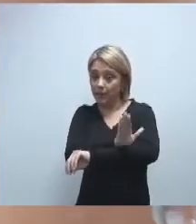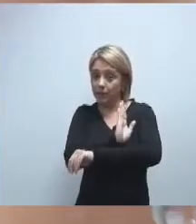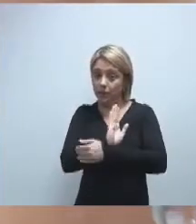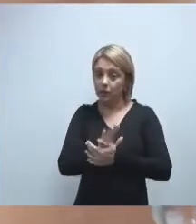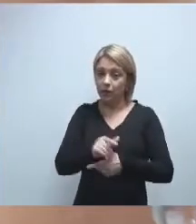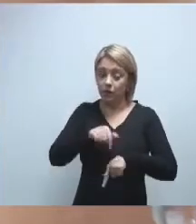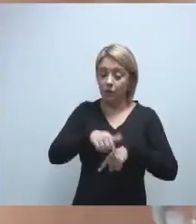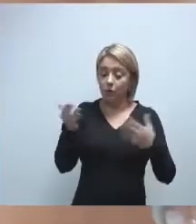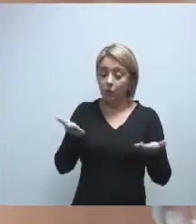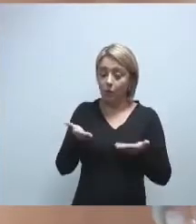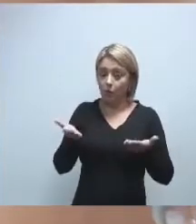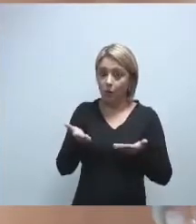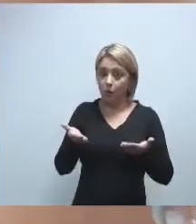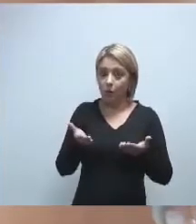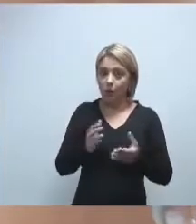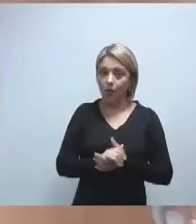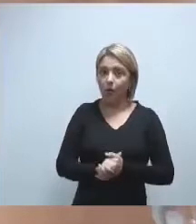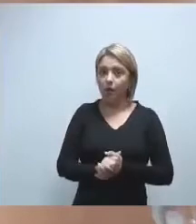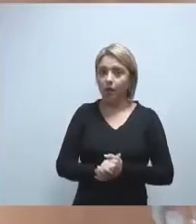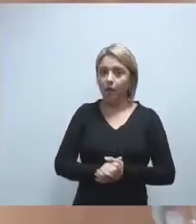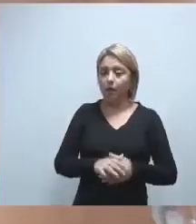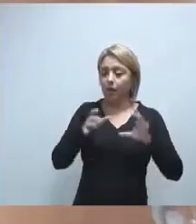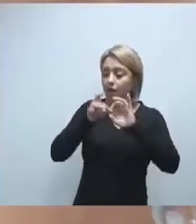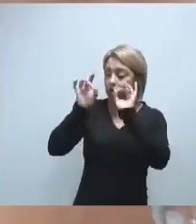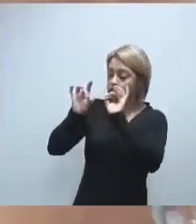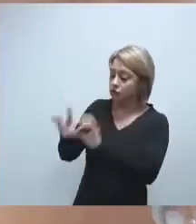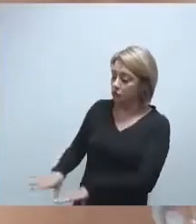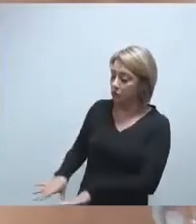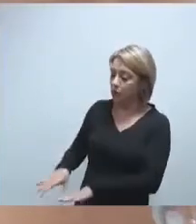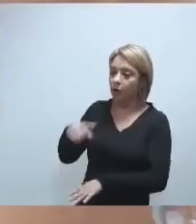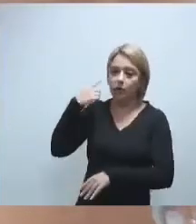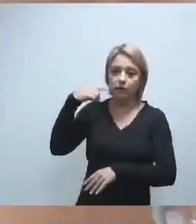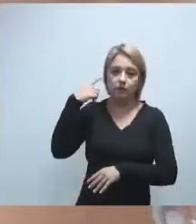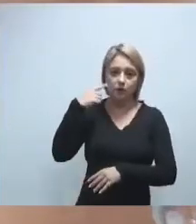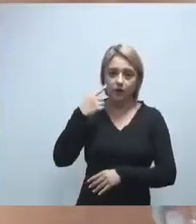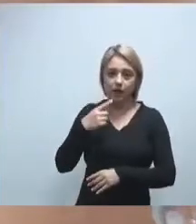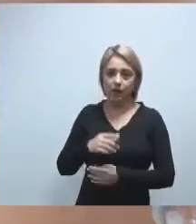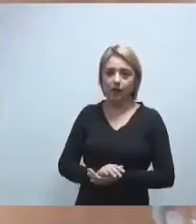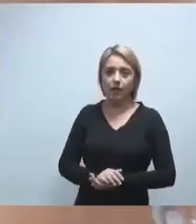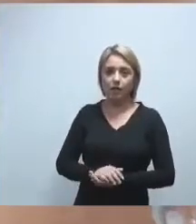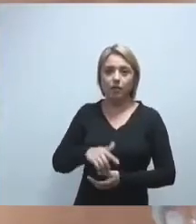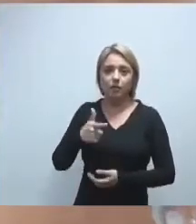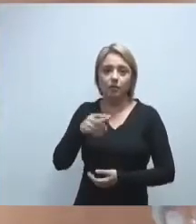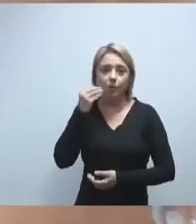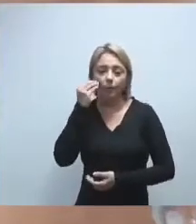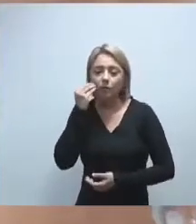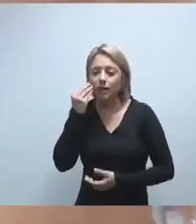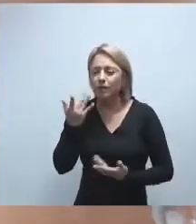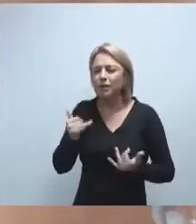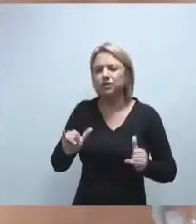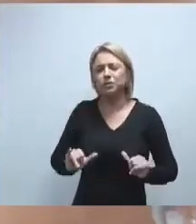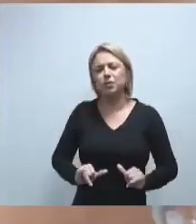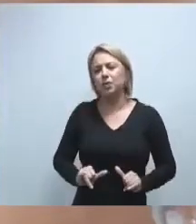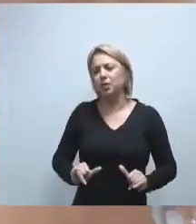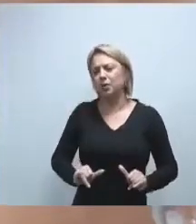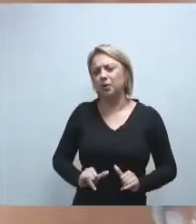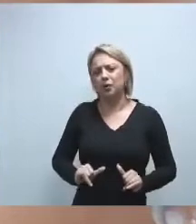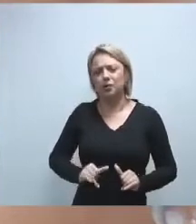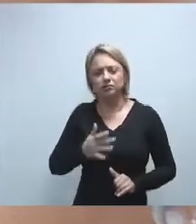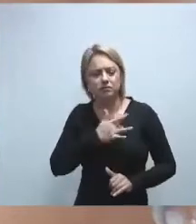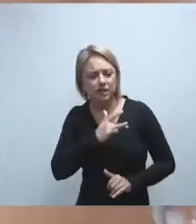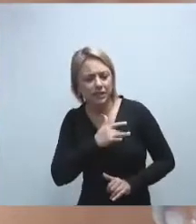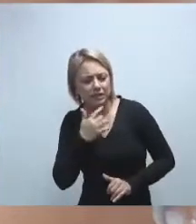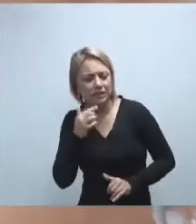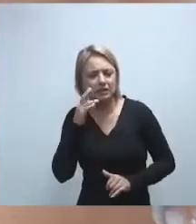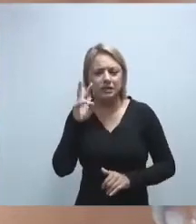hoje os jogos sujeito a marca é é uma pena se você vai ver